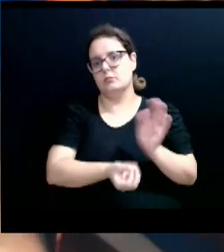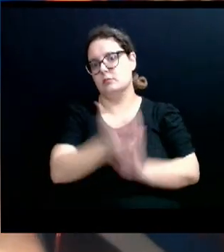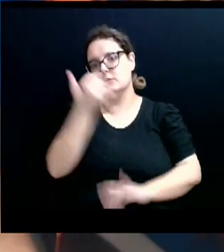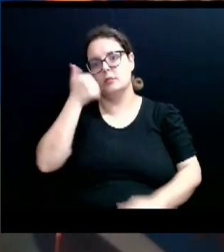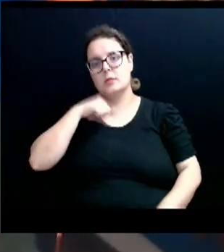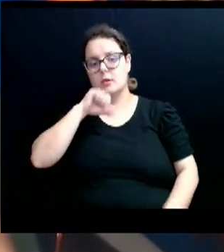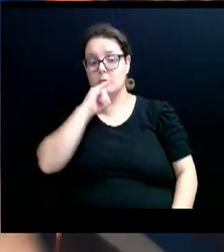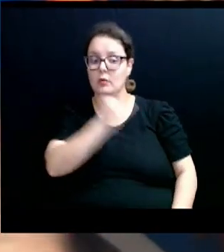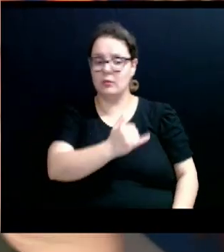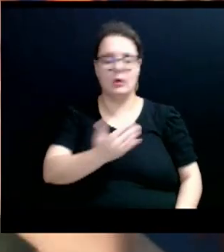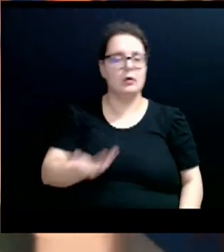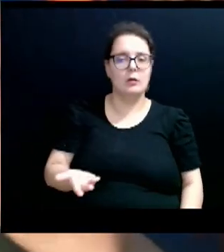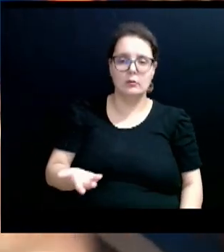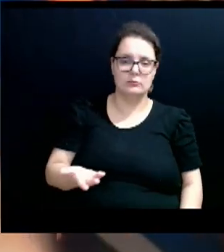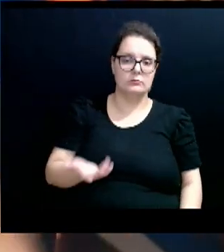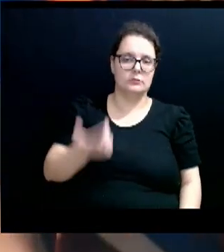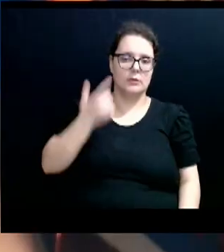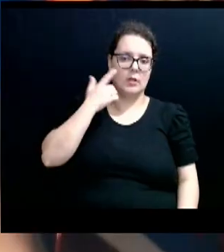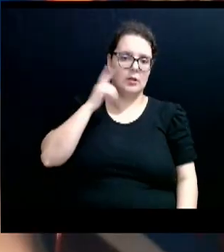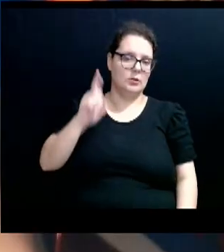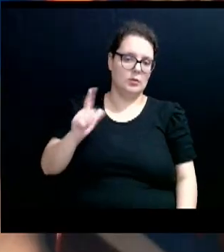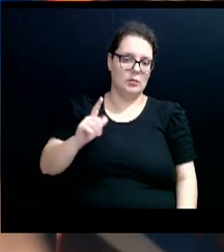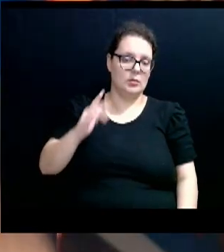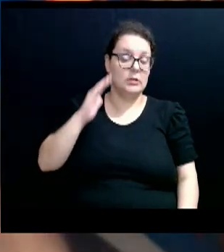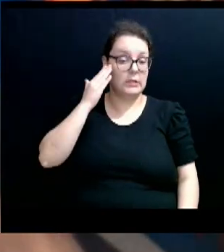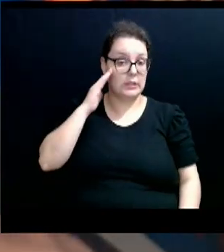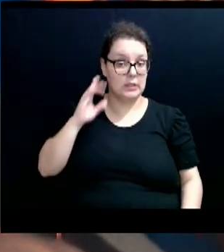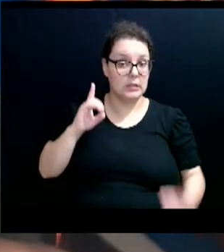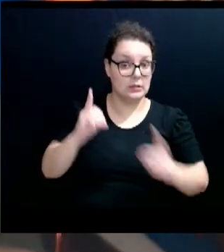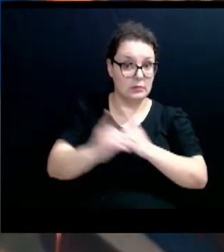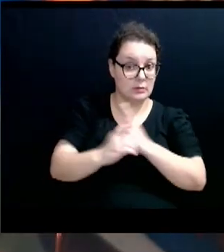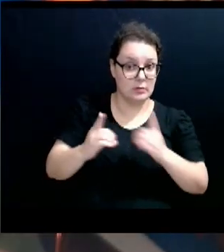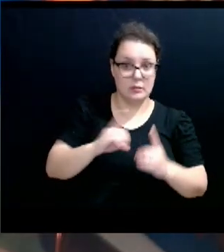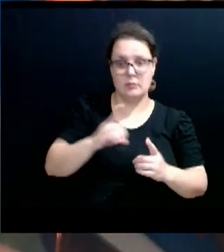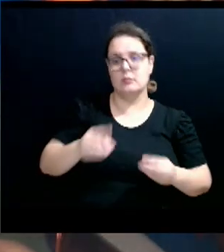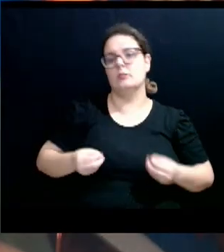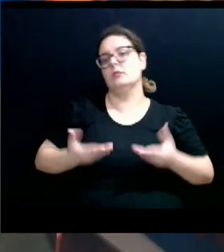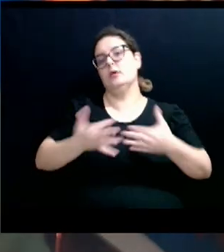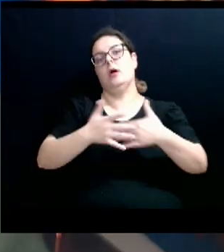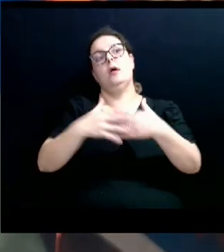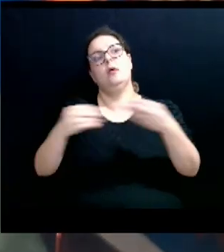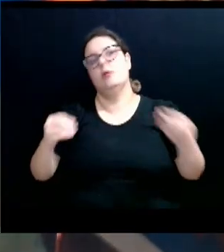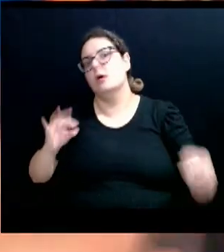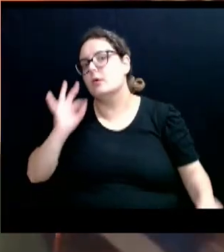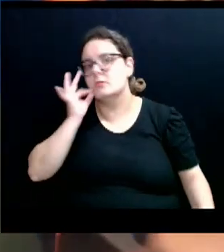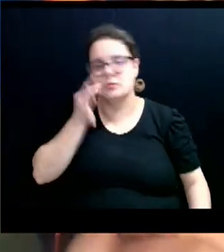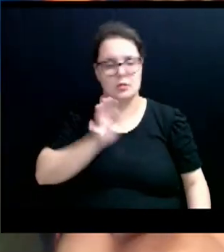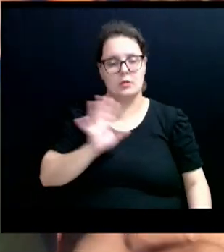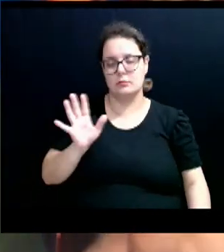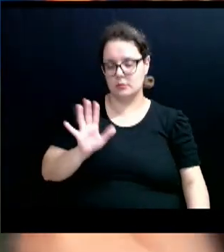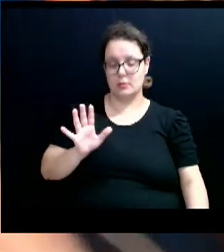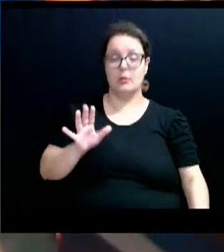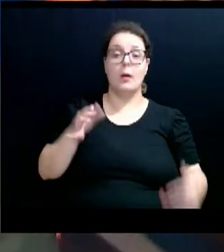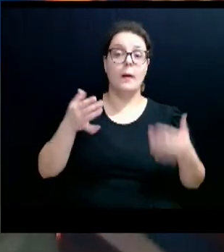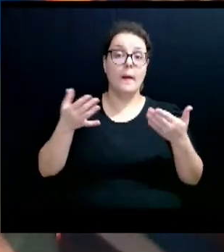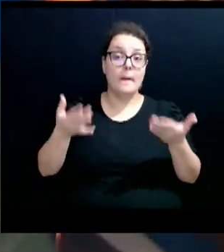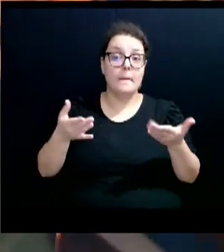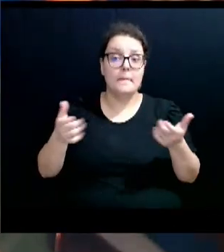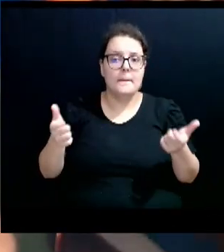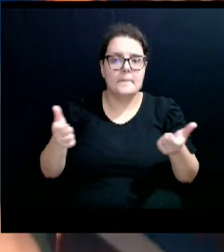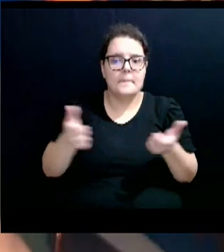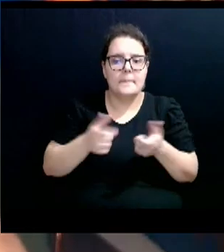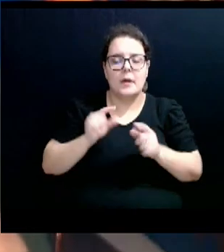você entender essa dinâmica não vai te trazer uma cura imediata, mas diminui um pouquinho